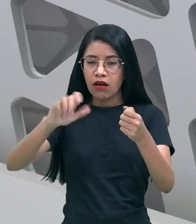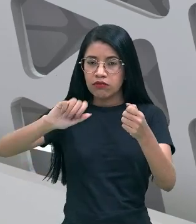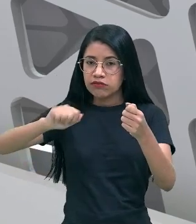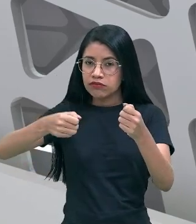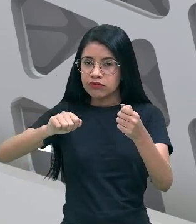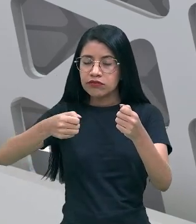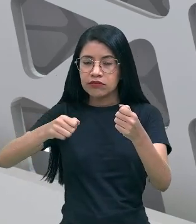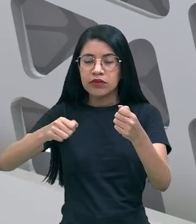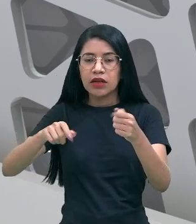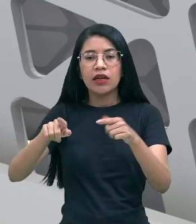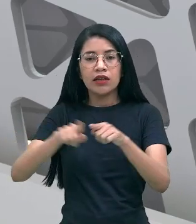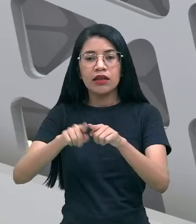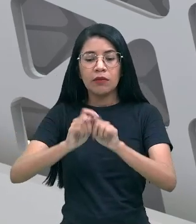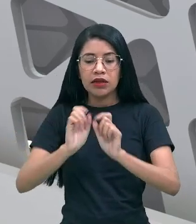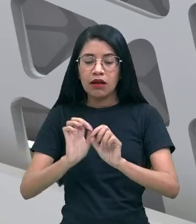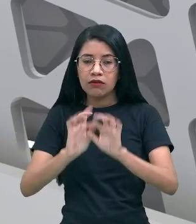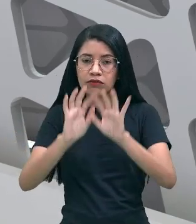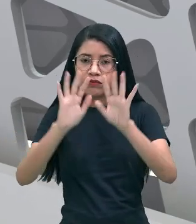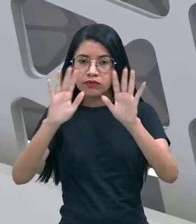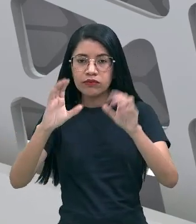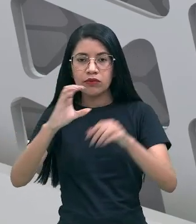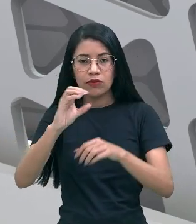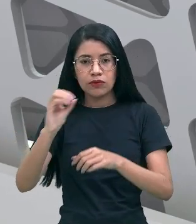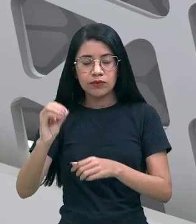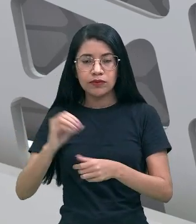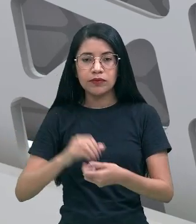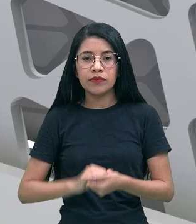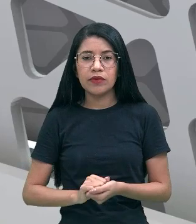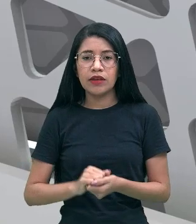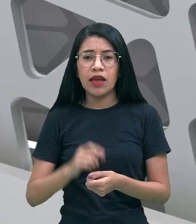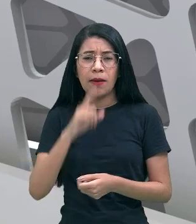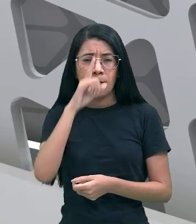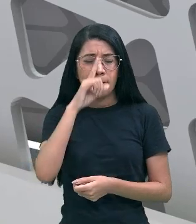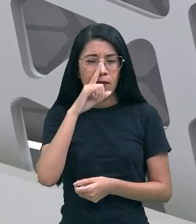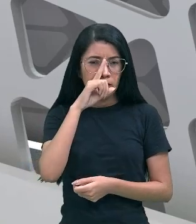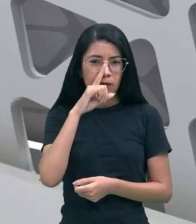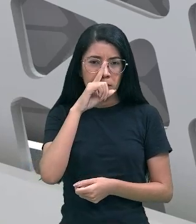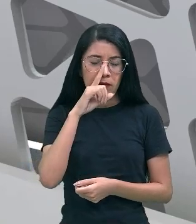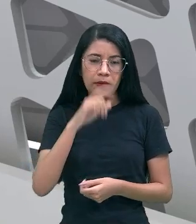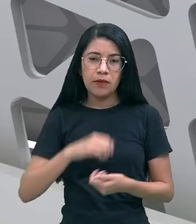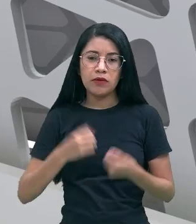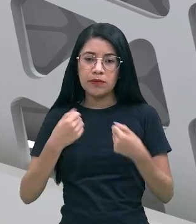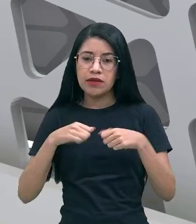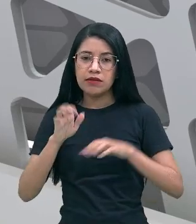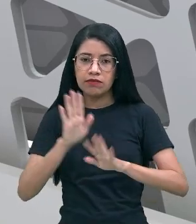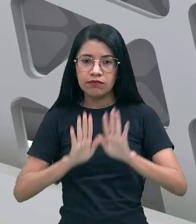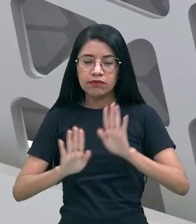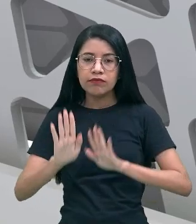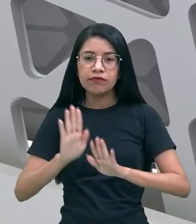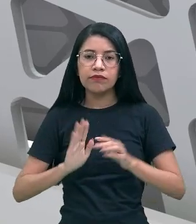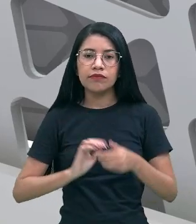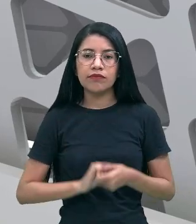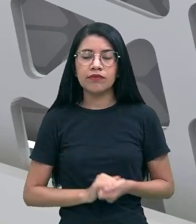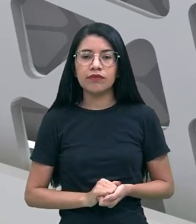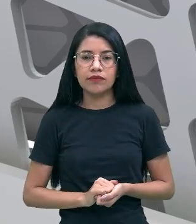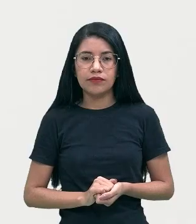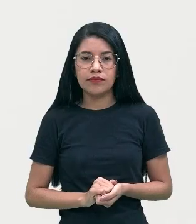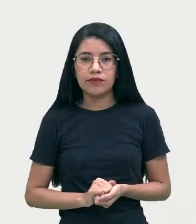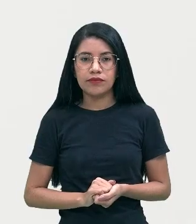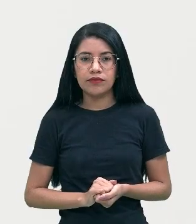também está liberando monóxido de carbono. Isso é extremamente perigoso, gente, extremamente perigoso. Vamos voltar lá para a nossa